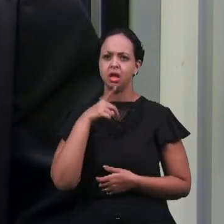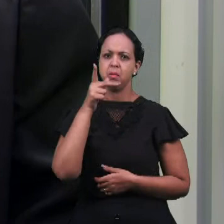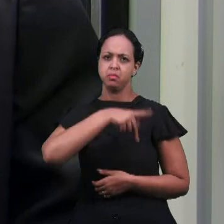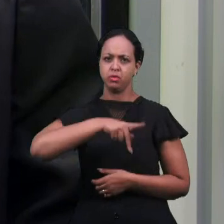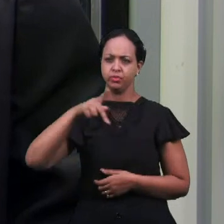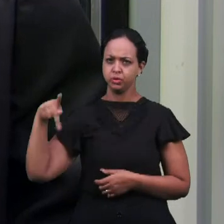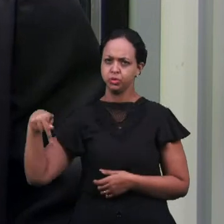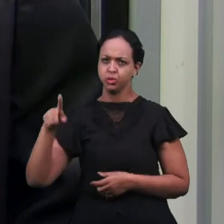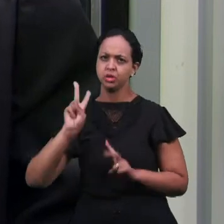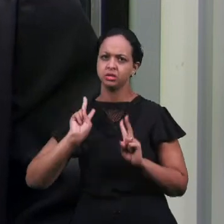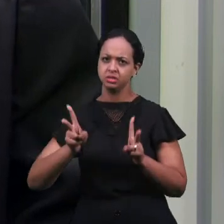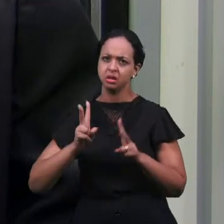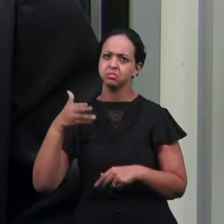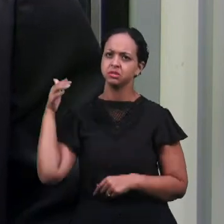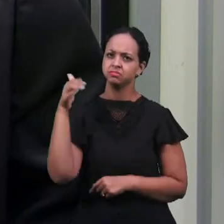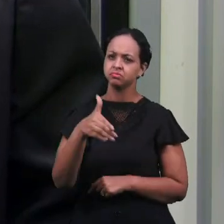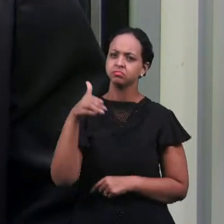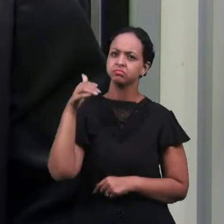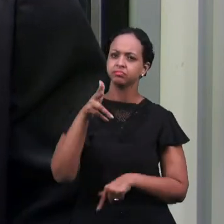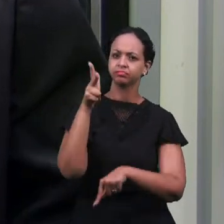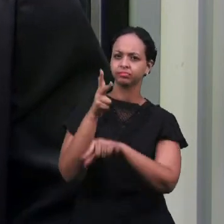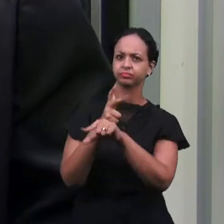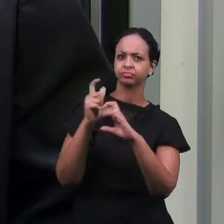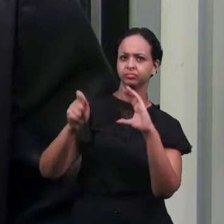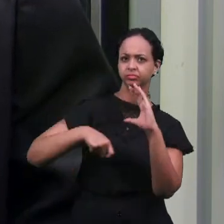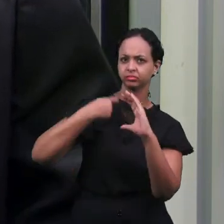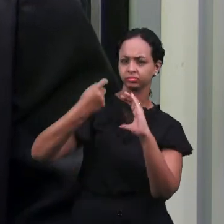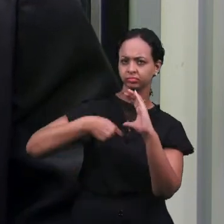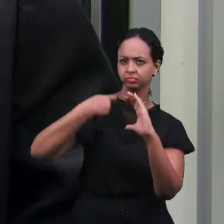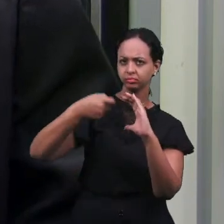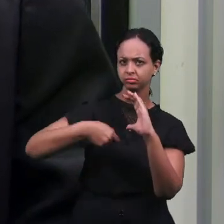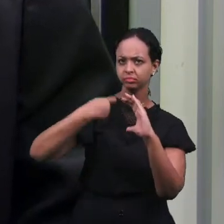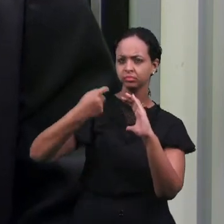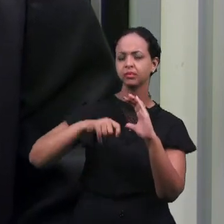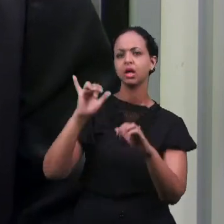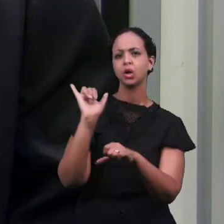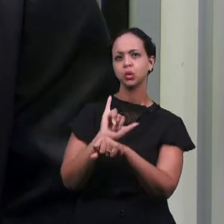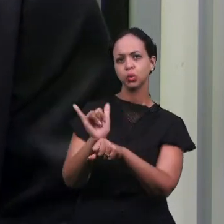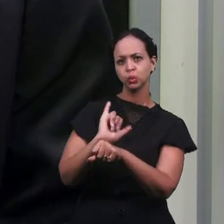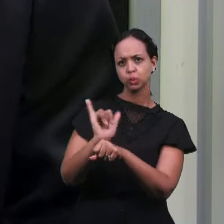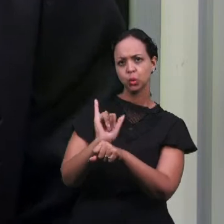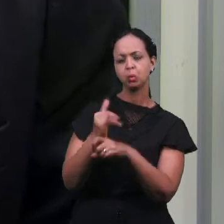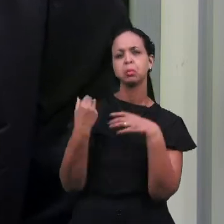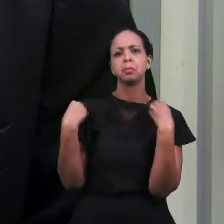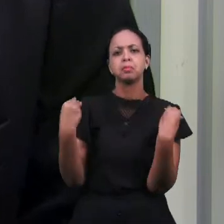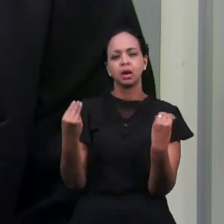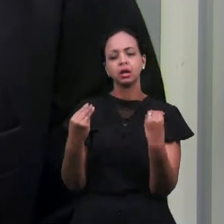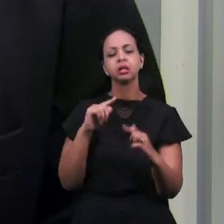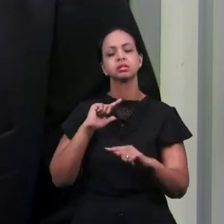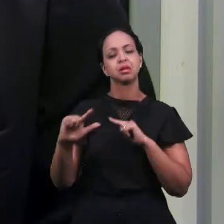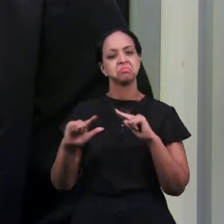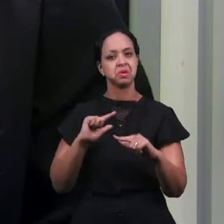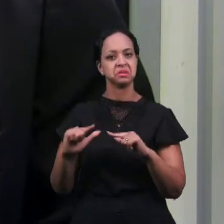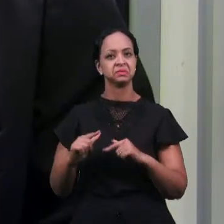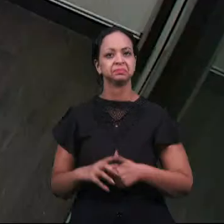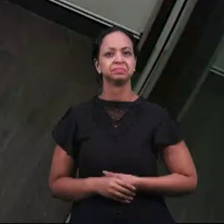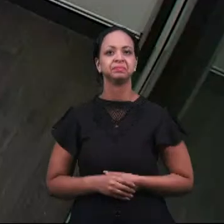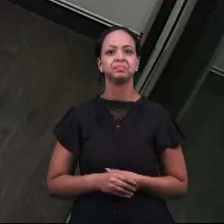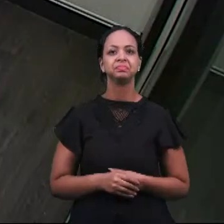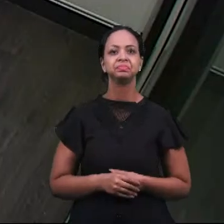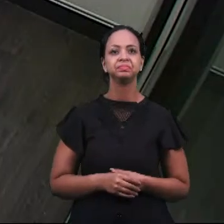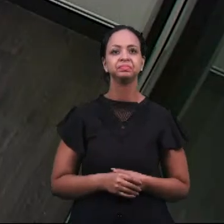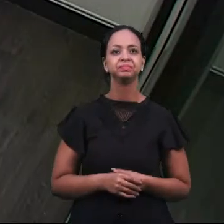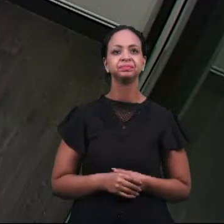Estão sempre aqui gravando os vídeos, né? Pelo YouTube, para a realização desse trabalho. Glória a